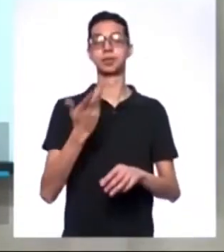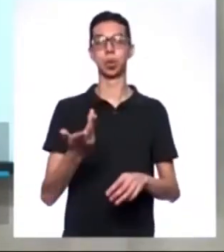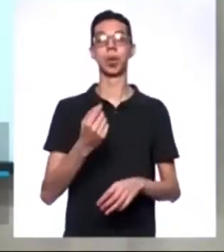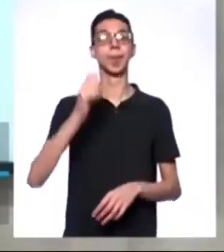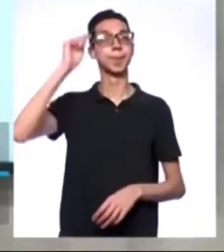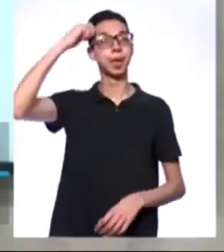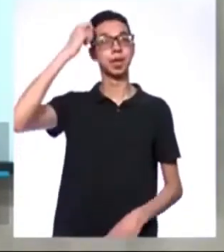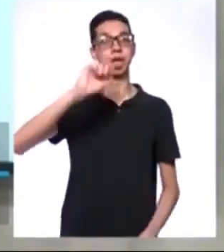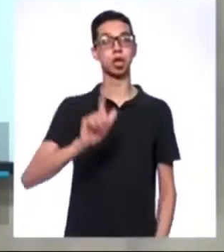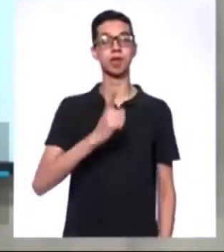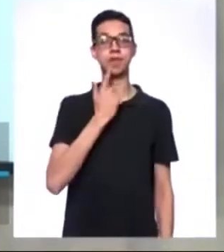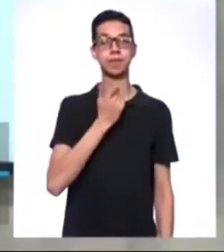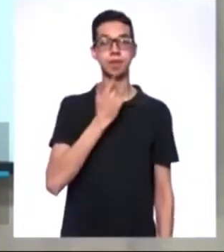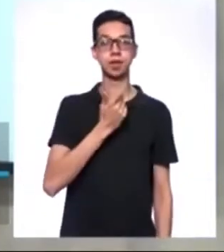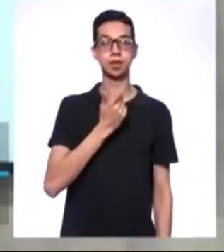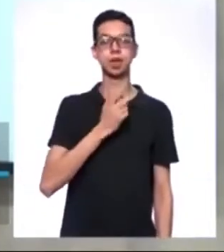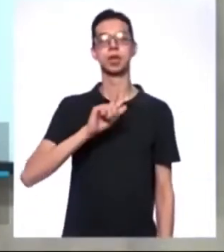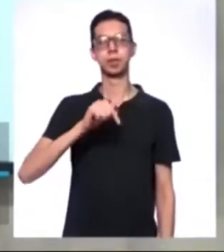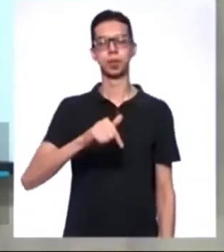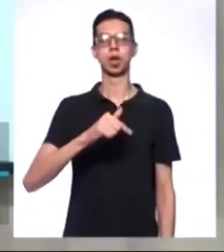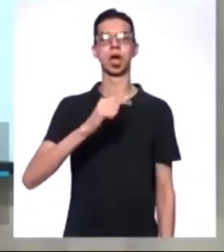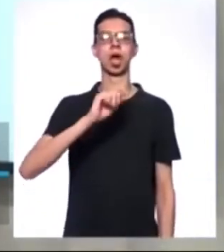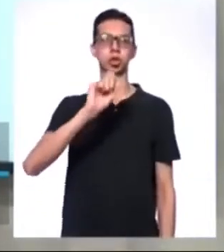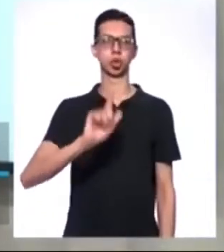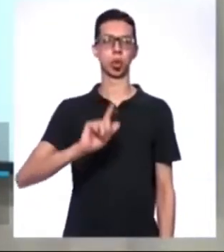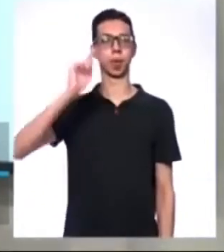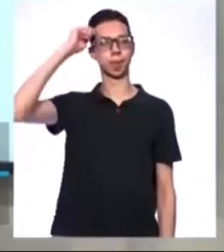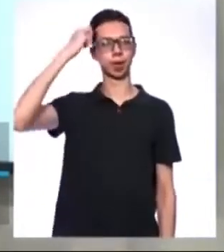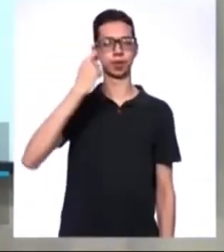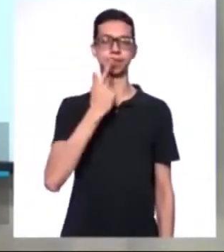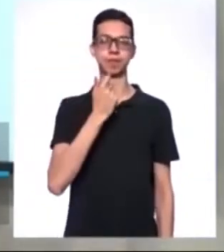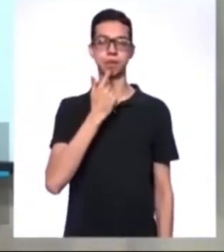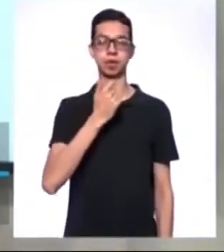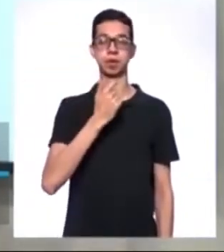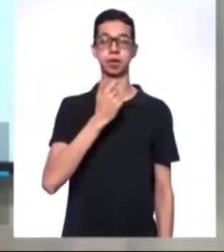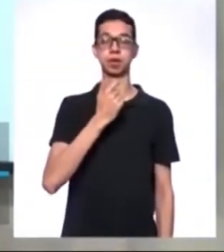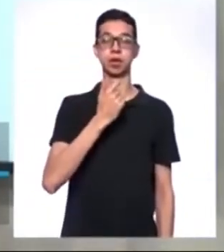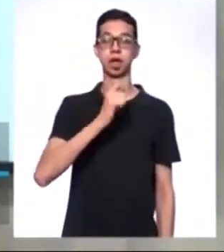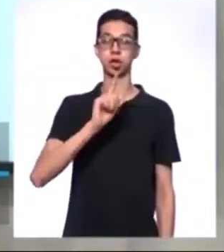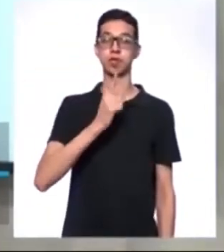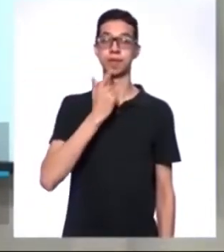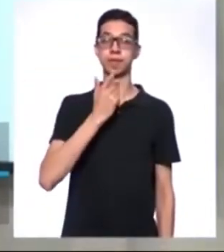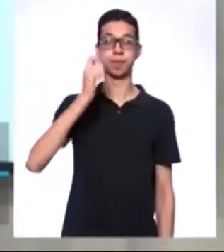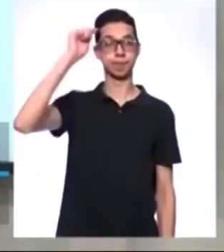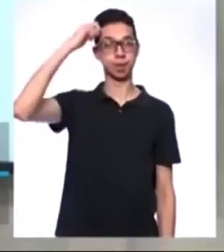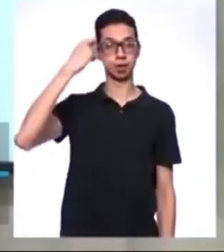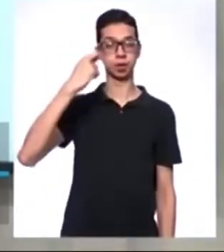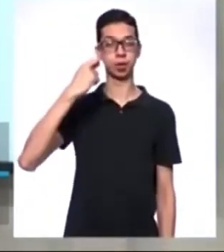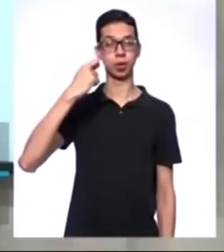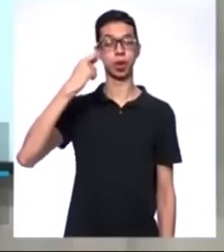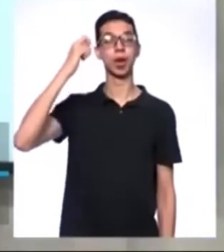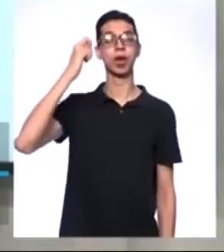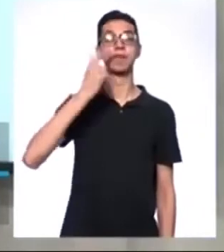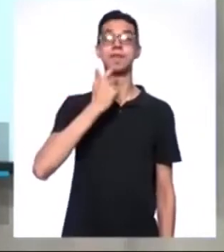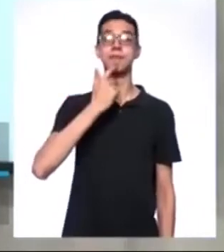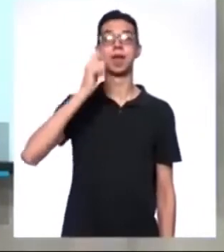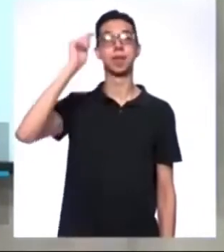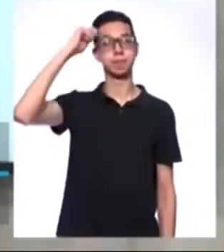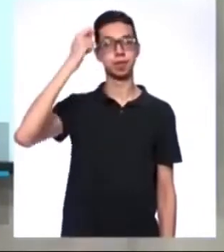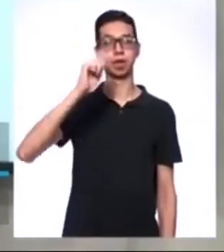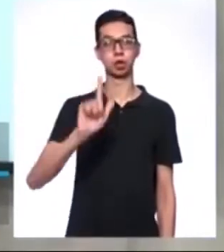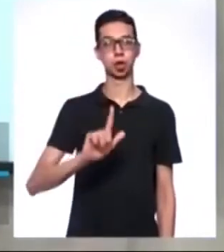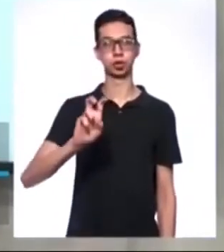duas azul preta e vermelha três azul vermelha e preta quatro vermelha preta e azul 5